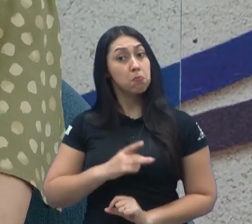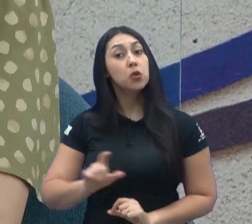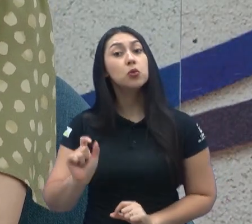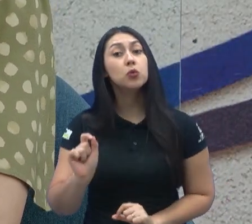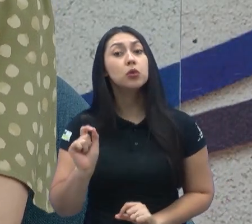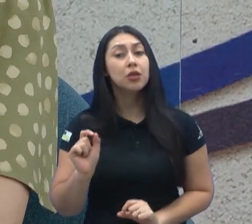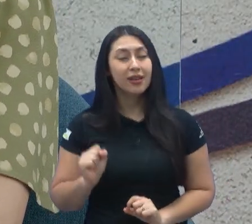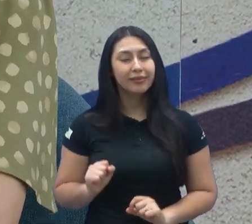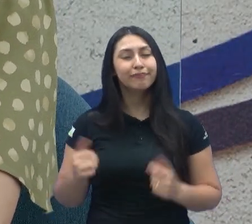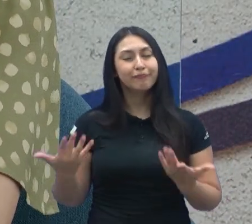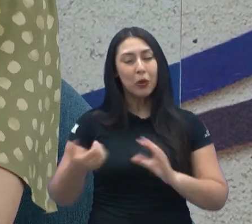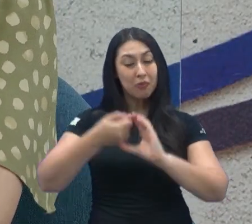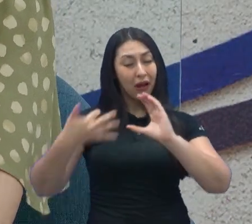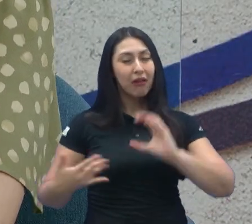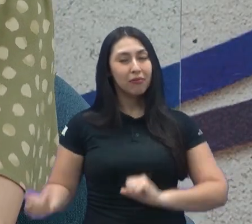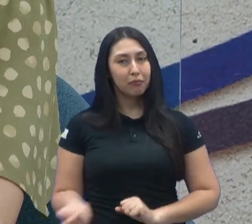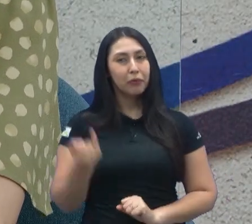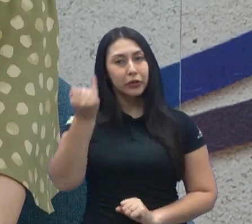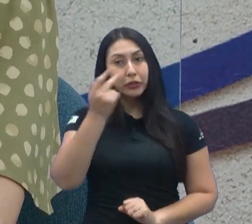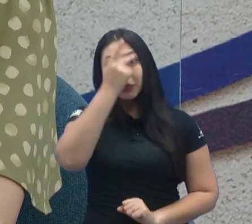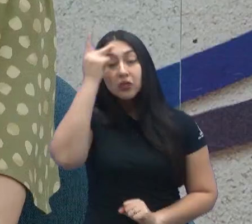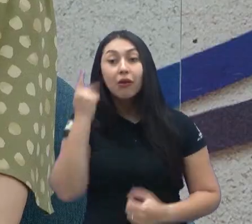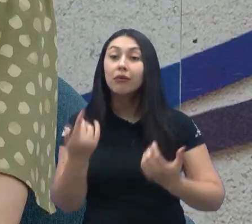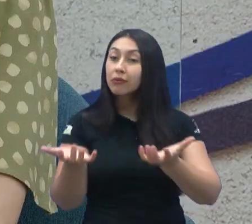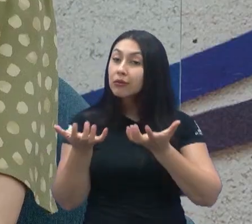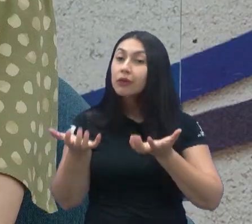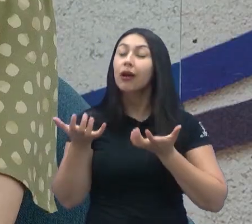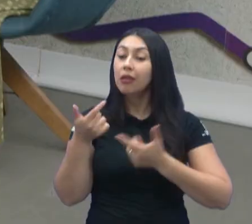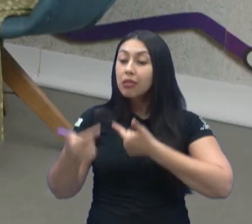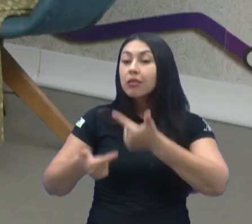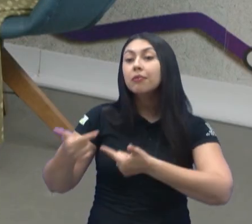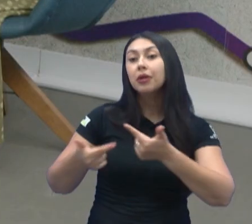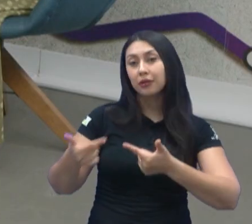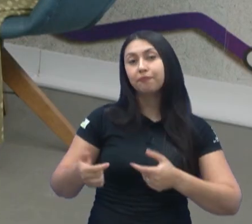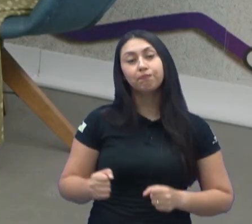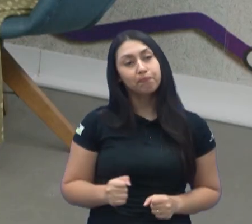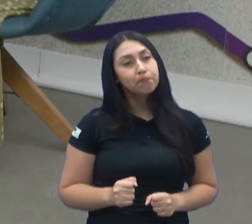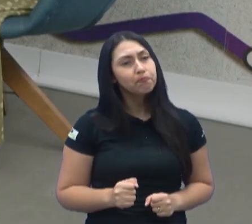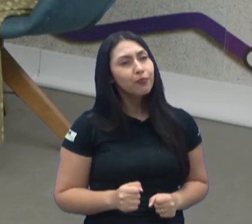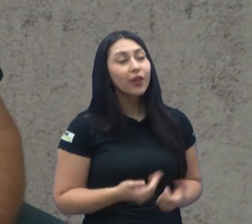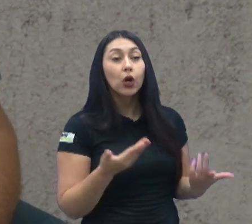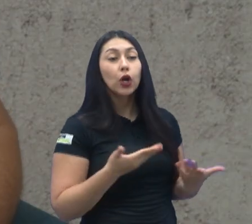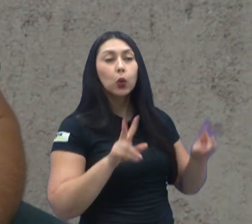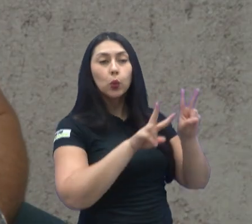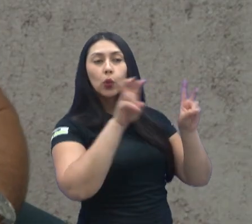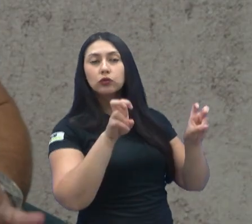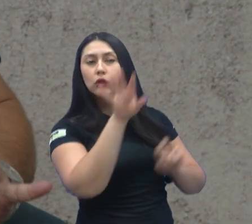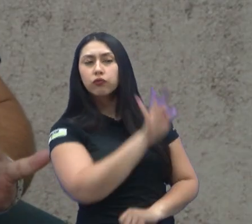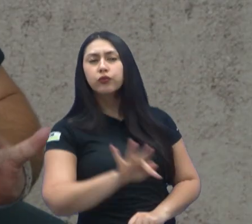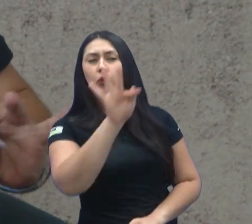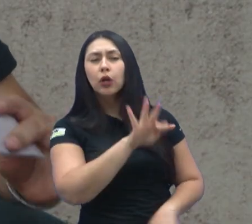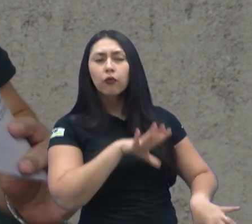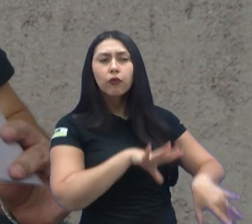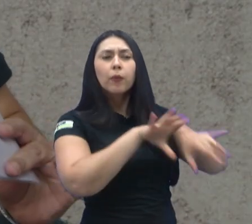são características muito importantes para quem pretende seguir essa carreira. Professora, vamos falar da formação, né? Como é que